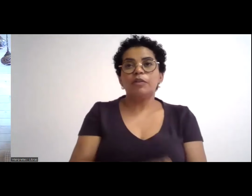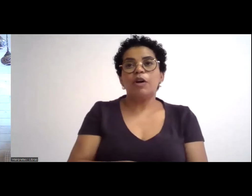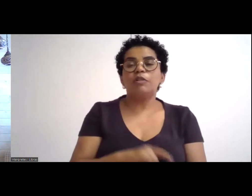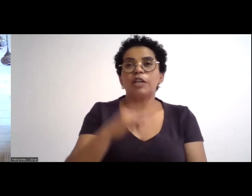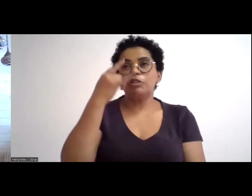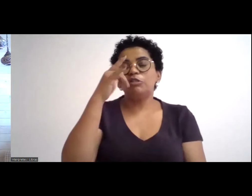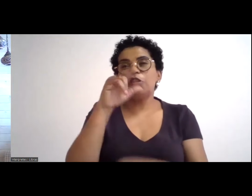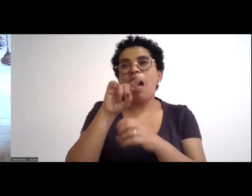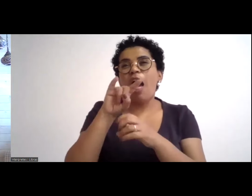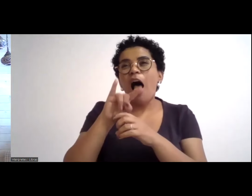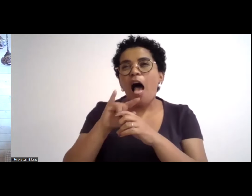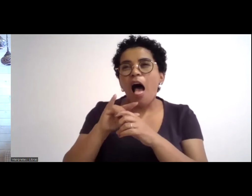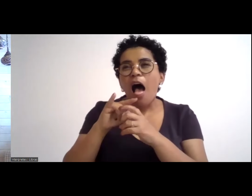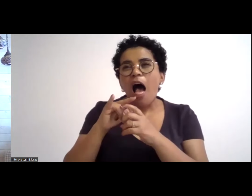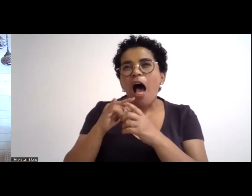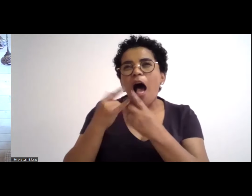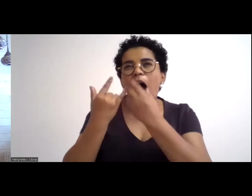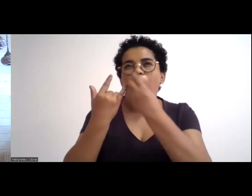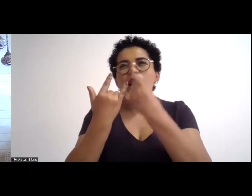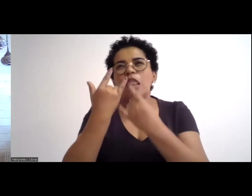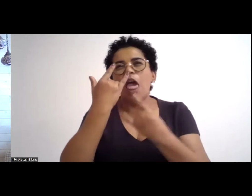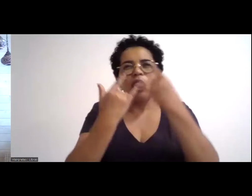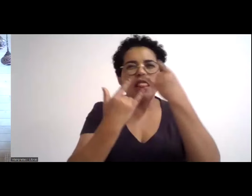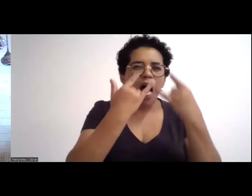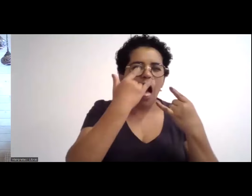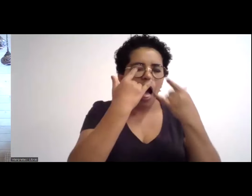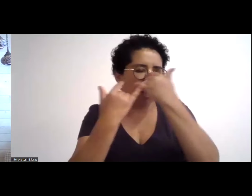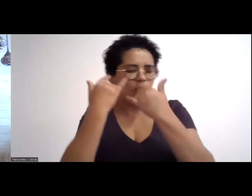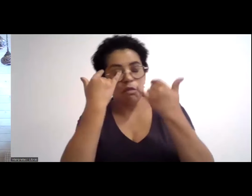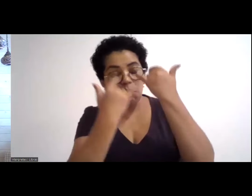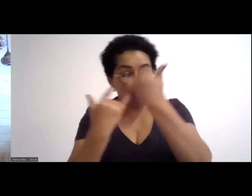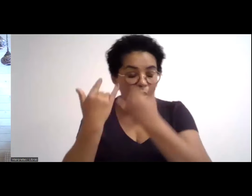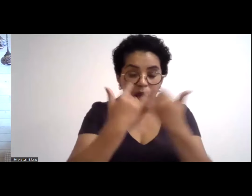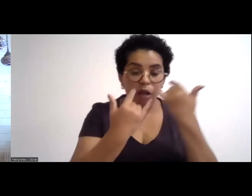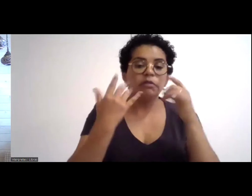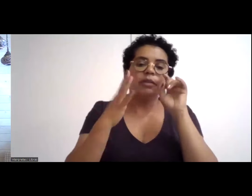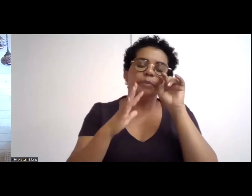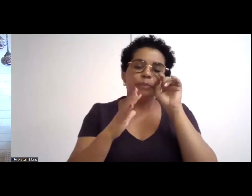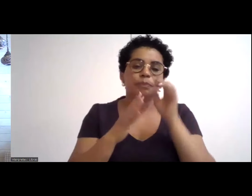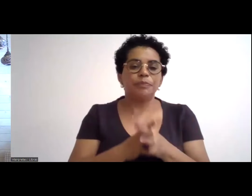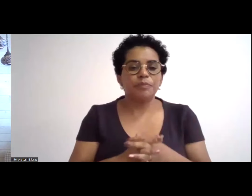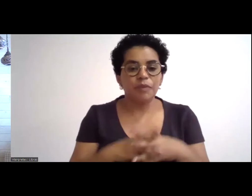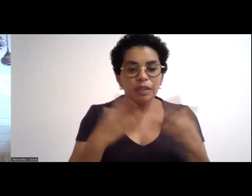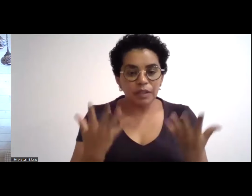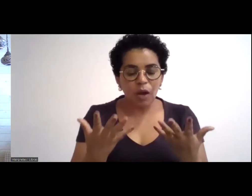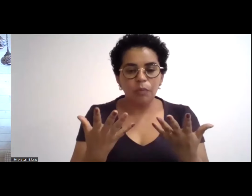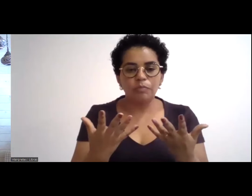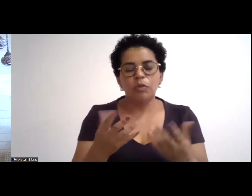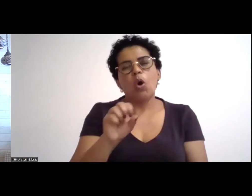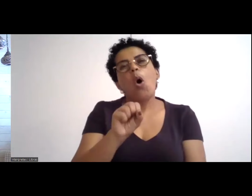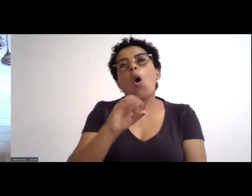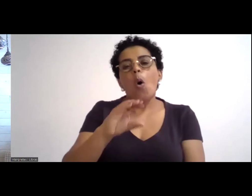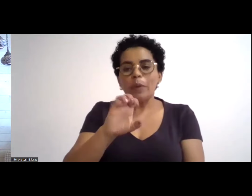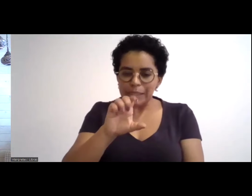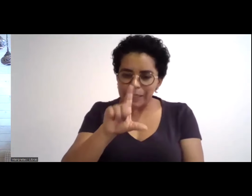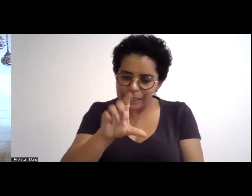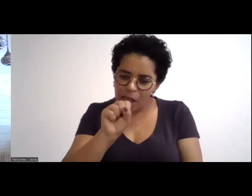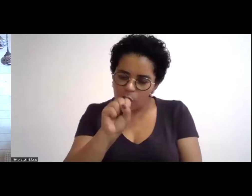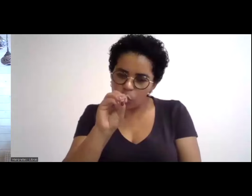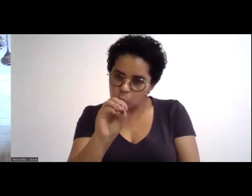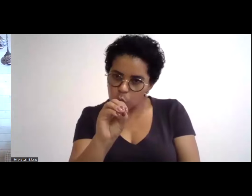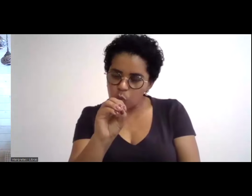gente tem que pensar esse sentido da economia criativa como o Celso Furtado pensou, a criatividade